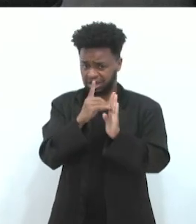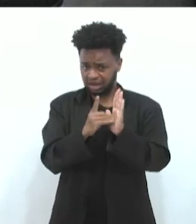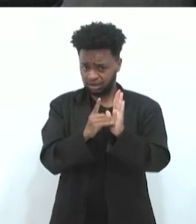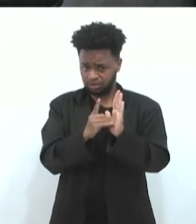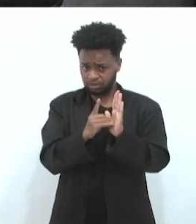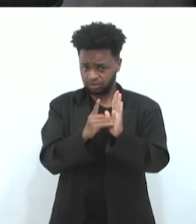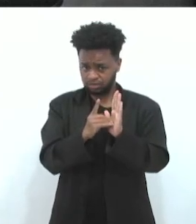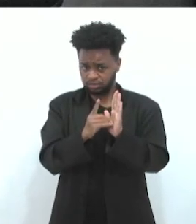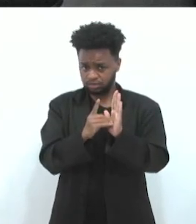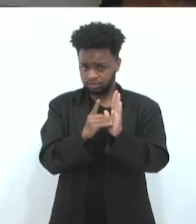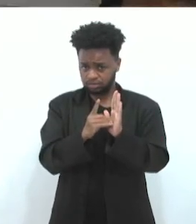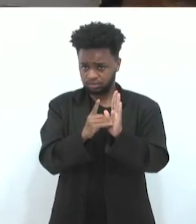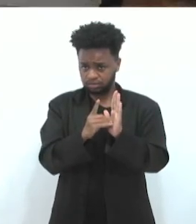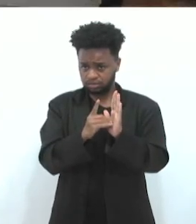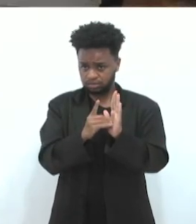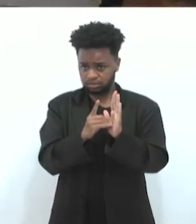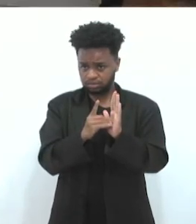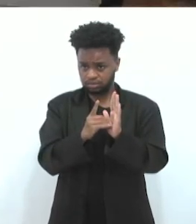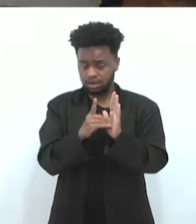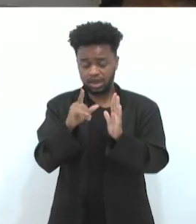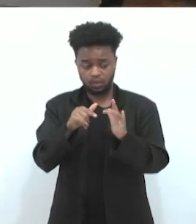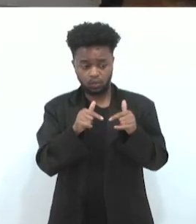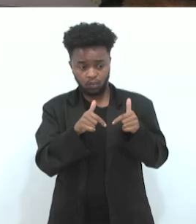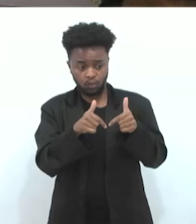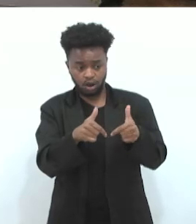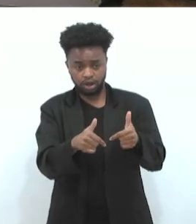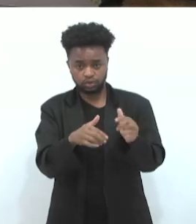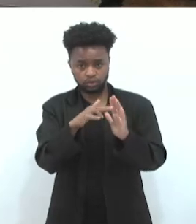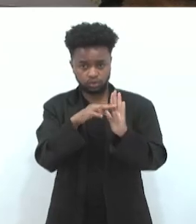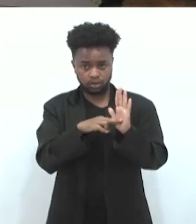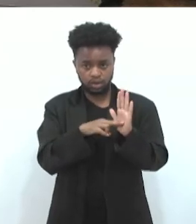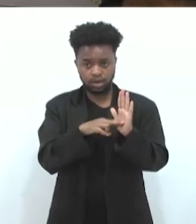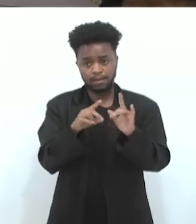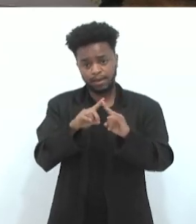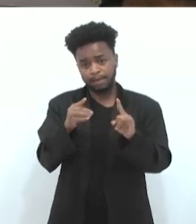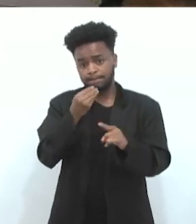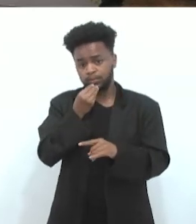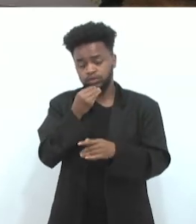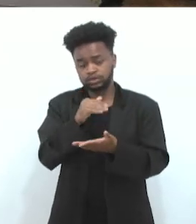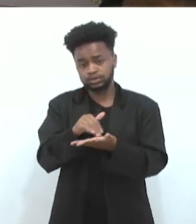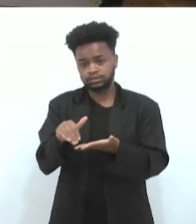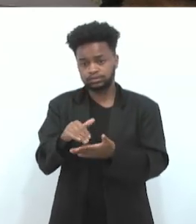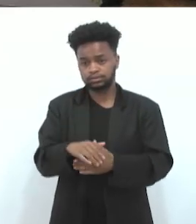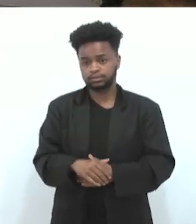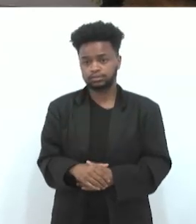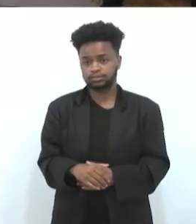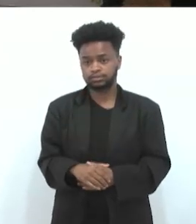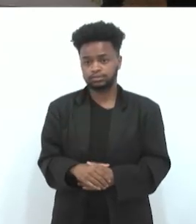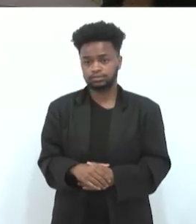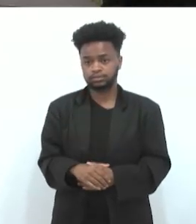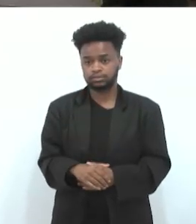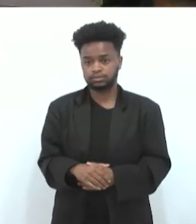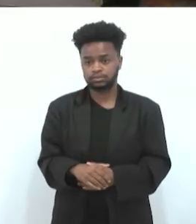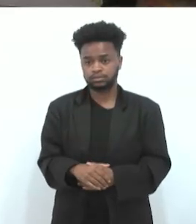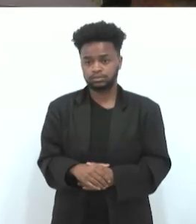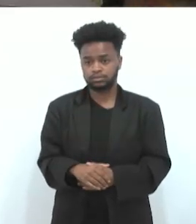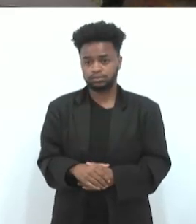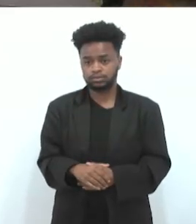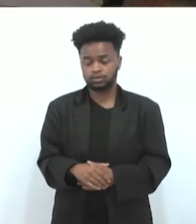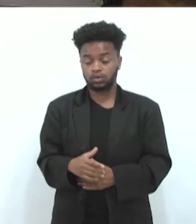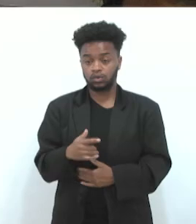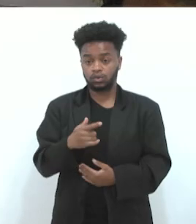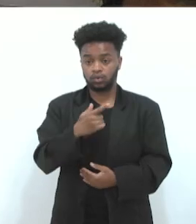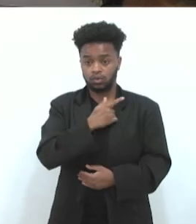um ato normativo do Poder Executivo, no caso da PGE. Mas poderia ser de uma Não. secretaria. A Governador, PGE não deputada, é. me dá uma parte. O